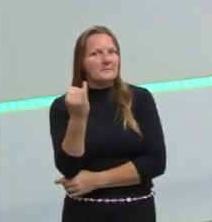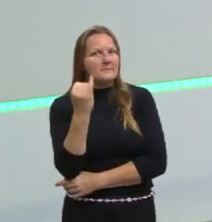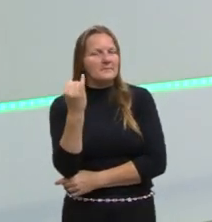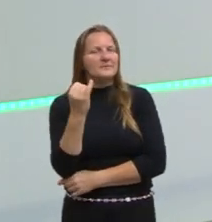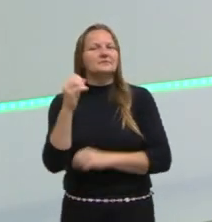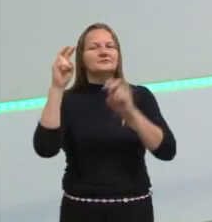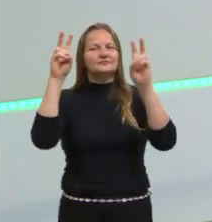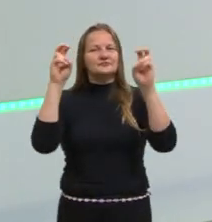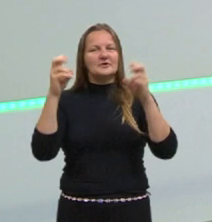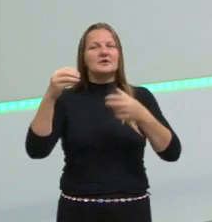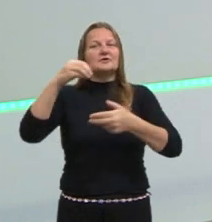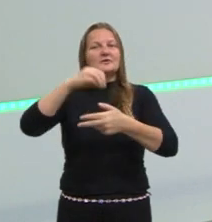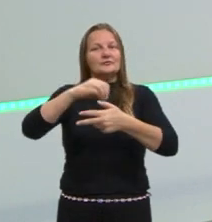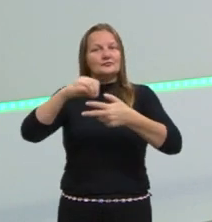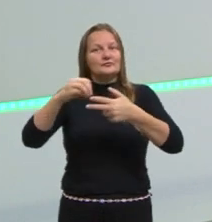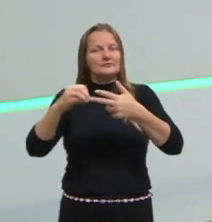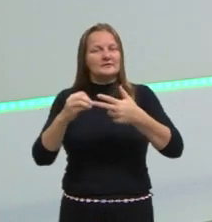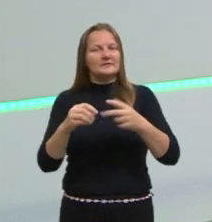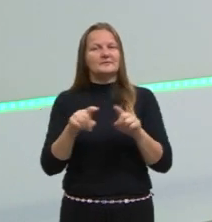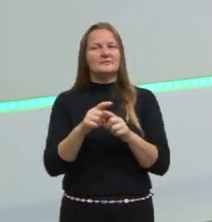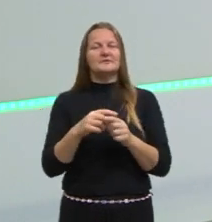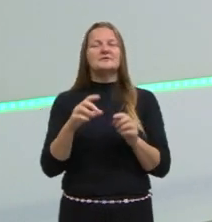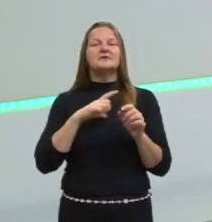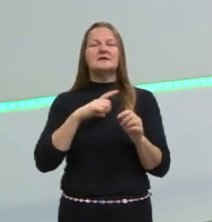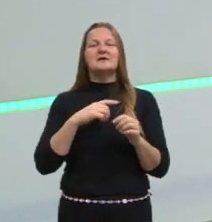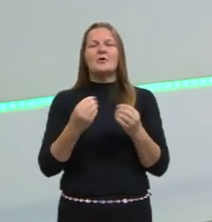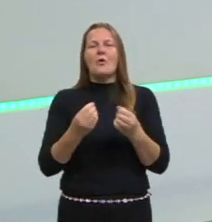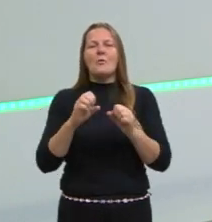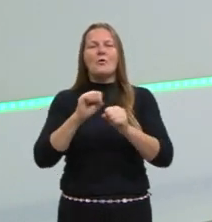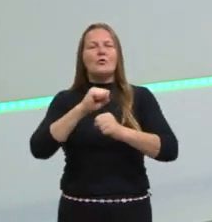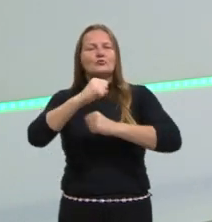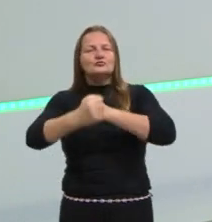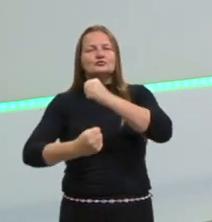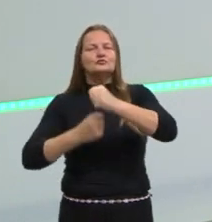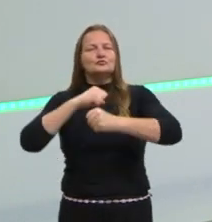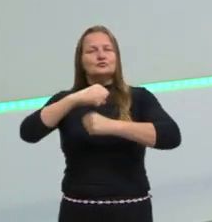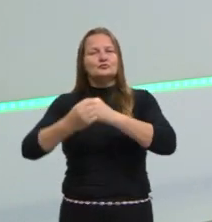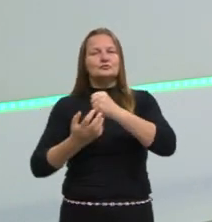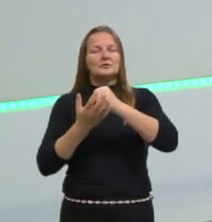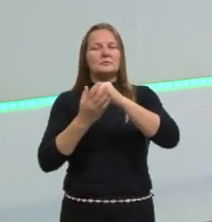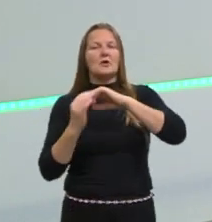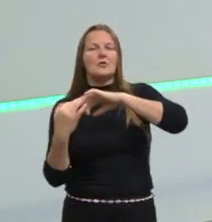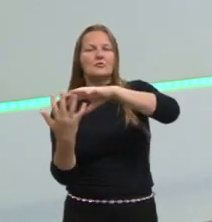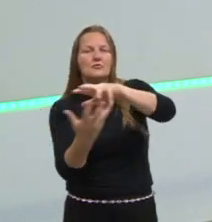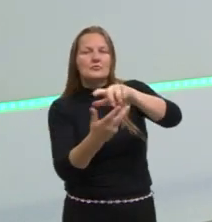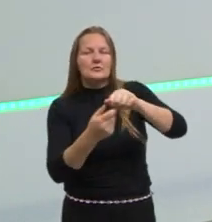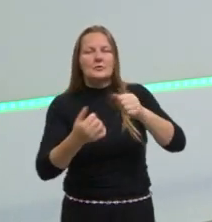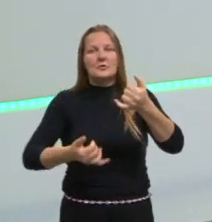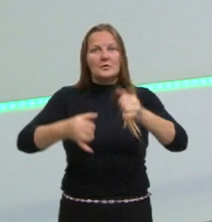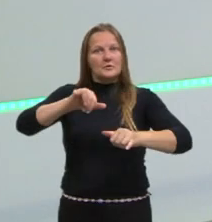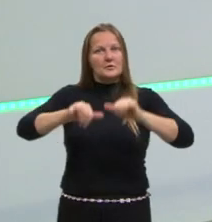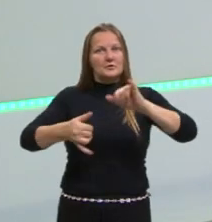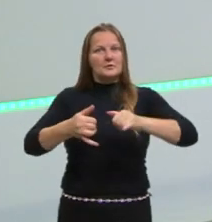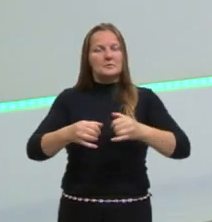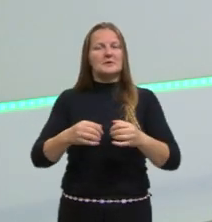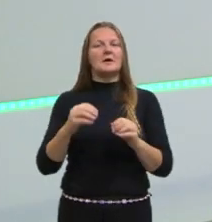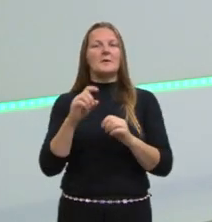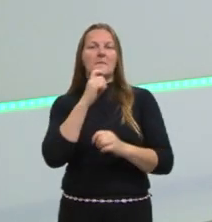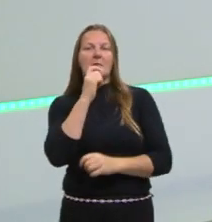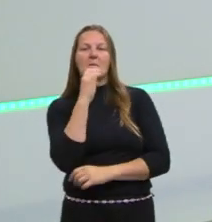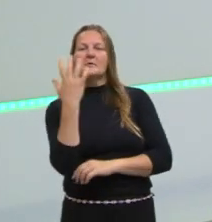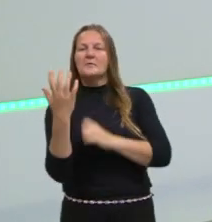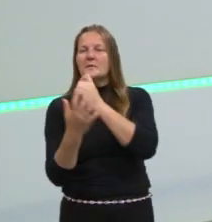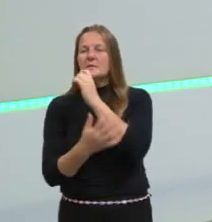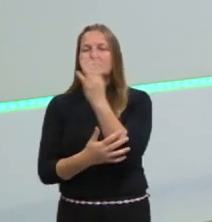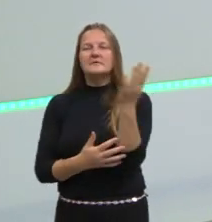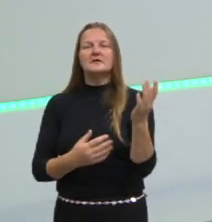recorrente Nas questões porque entra toda a questão de sustentabilidade de química Ambiental de composição de